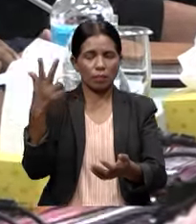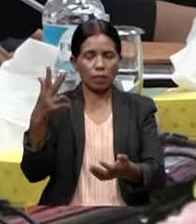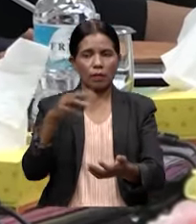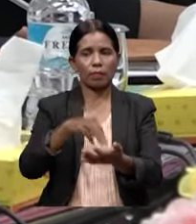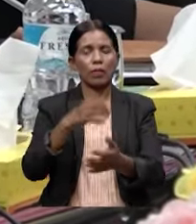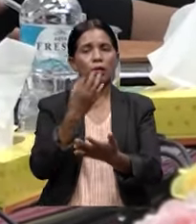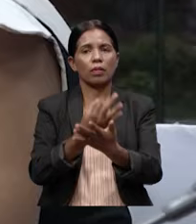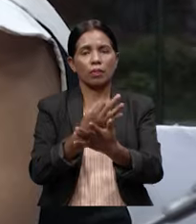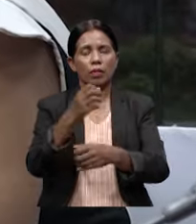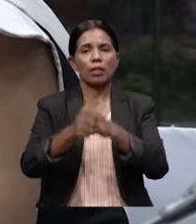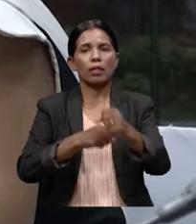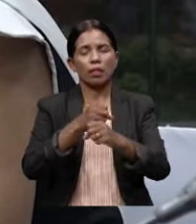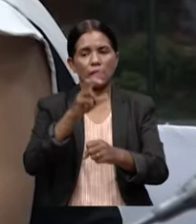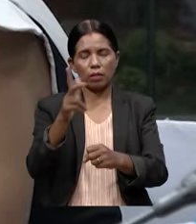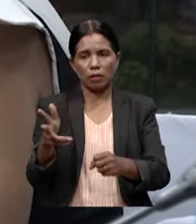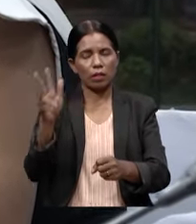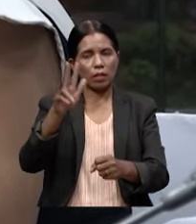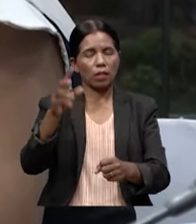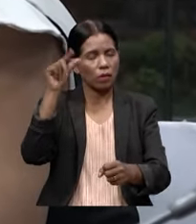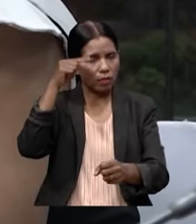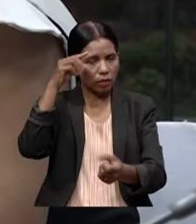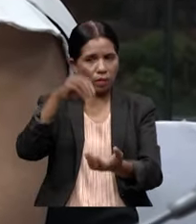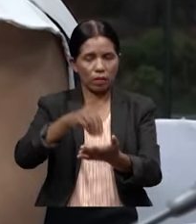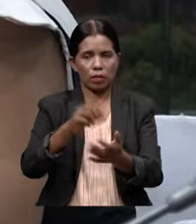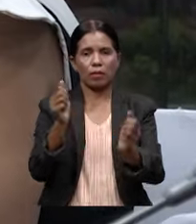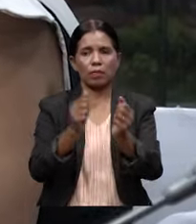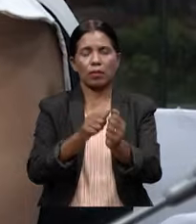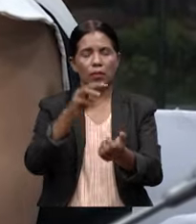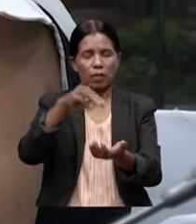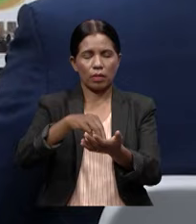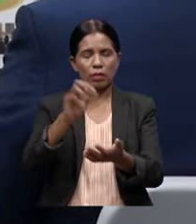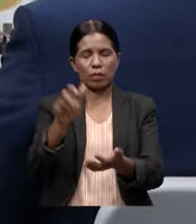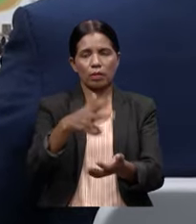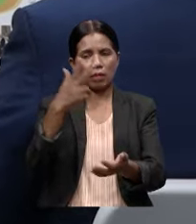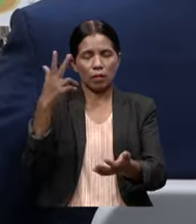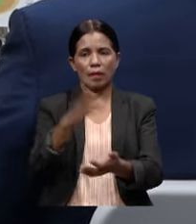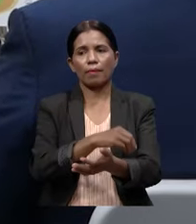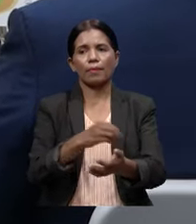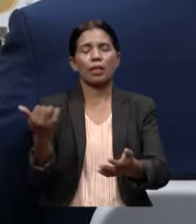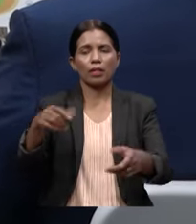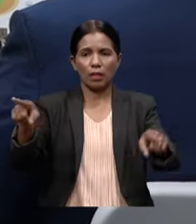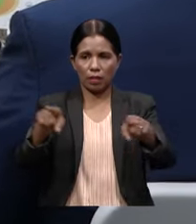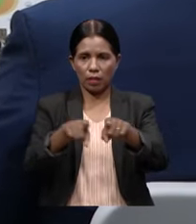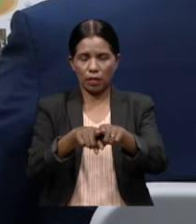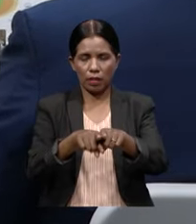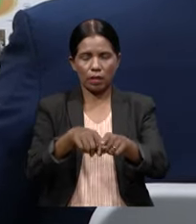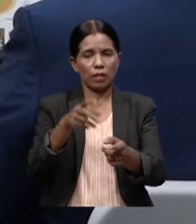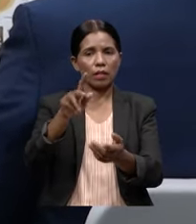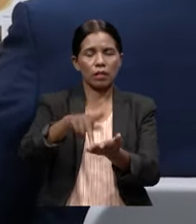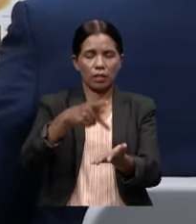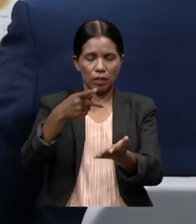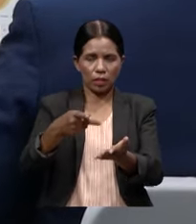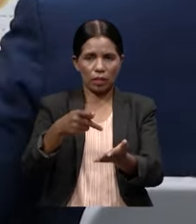para Tinarinho Rua Rensen Lima, o governo propõe na FATI 1 milhão Sanulo Rensentolo Lio, ou categoria Sira Nessan, salário no